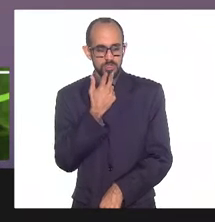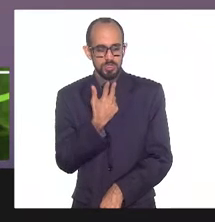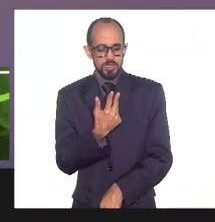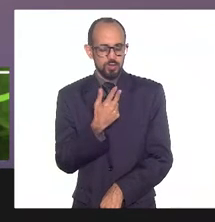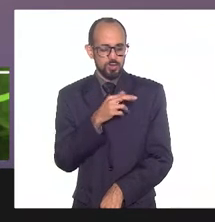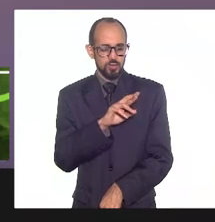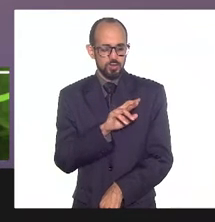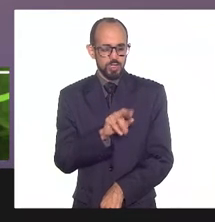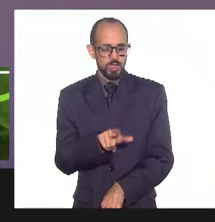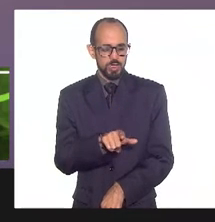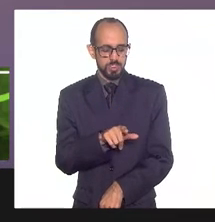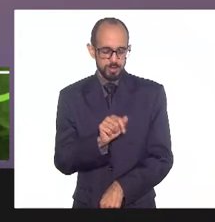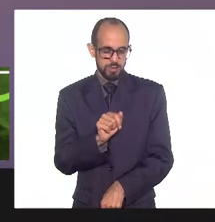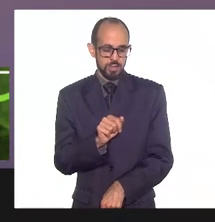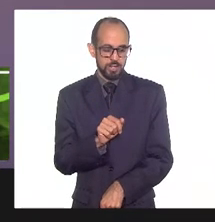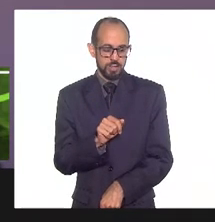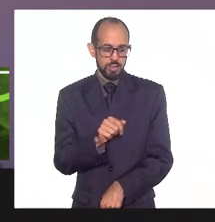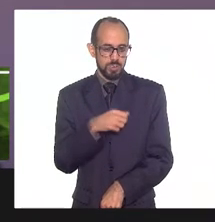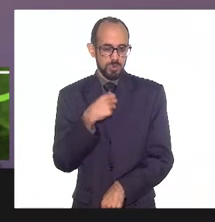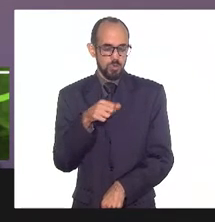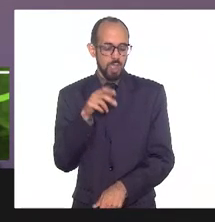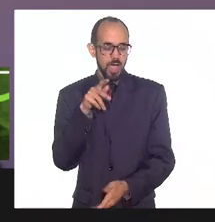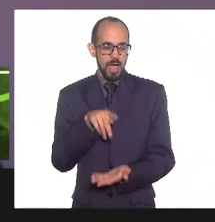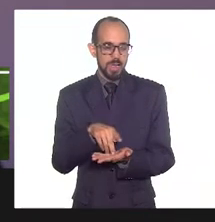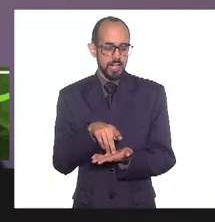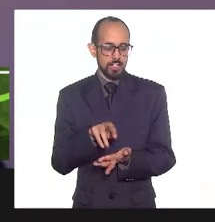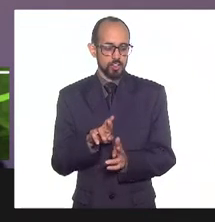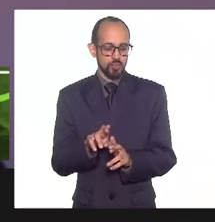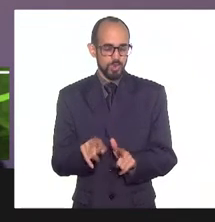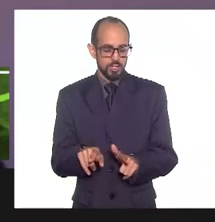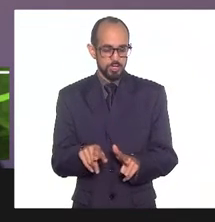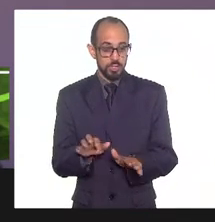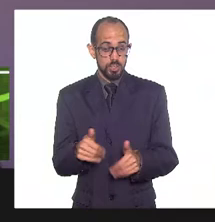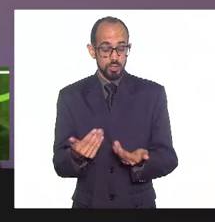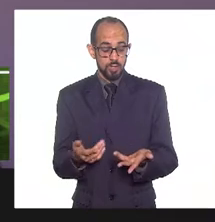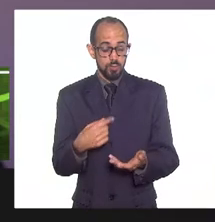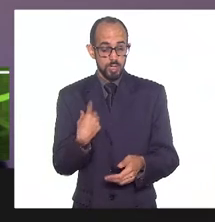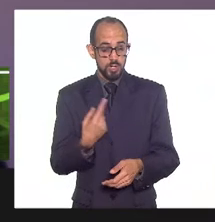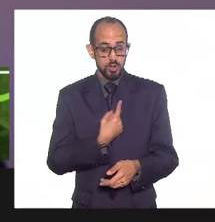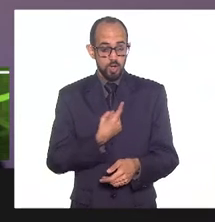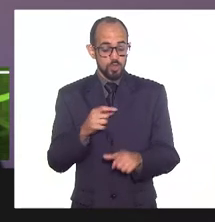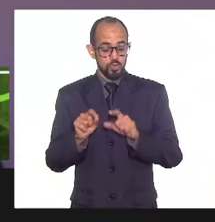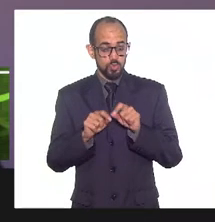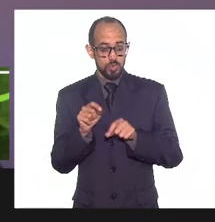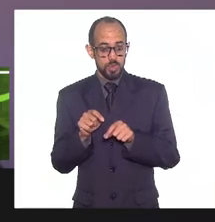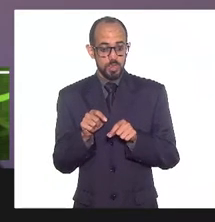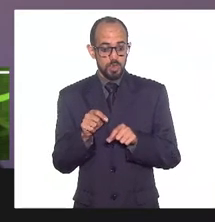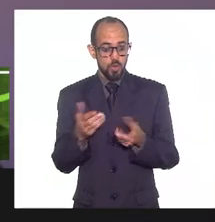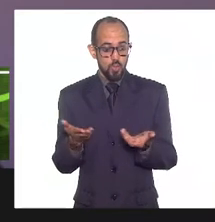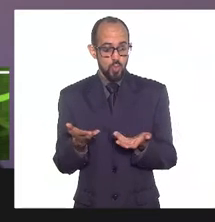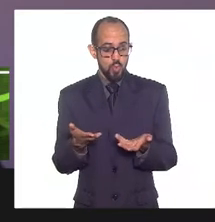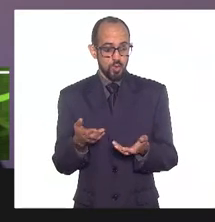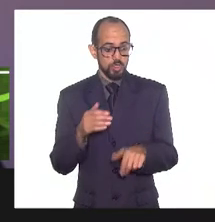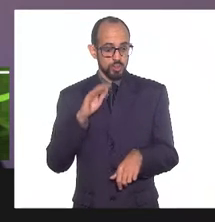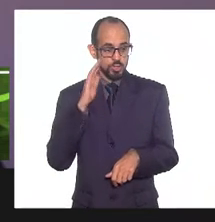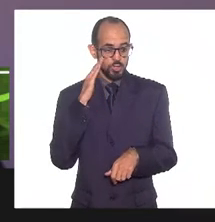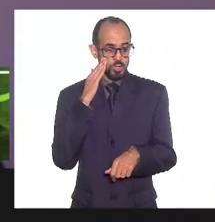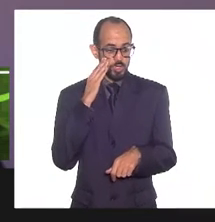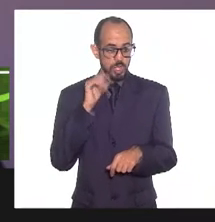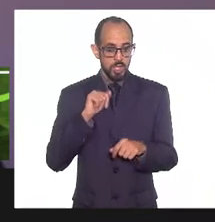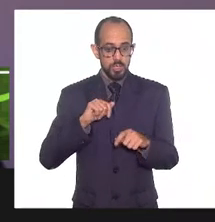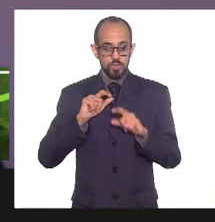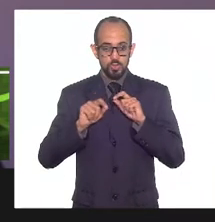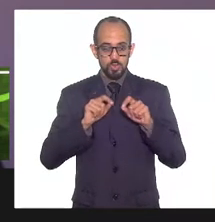então para nós isso trouxe a seguinte questão hoje nós entendemos a EAV online